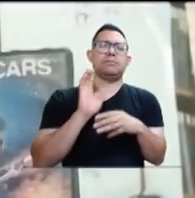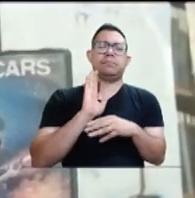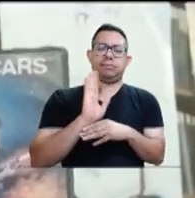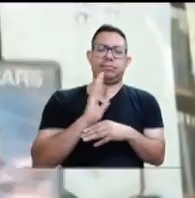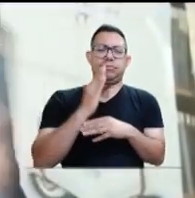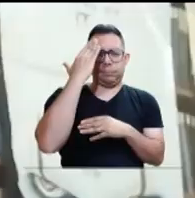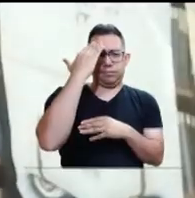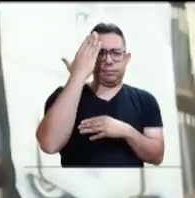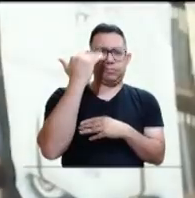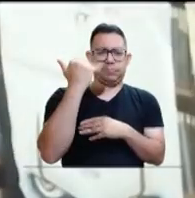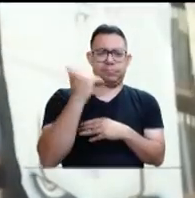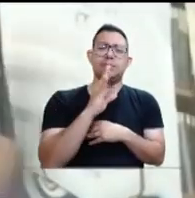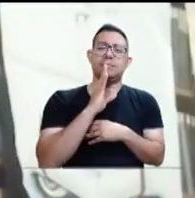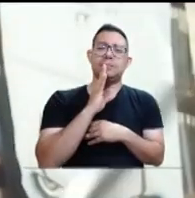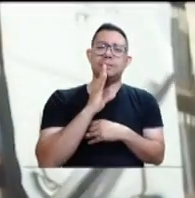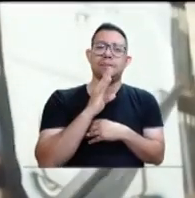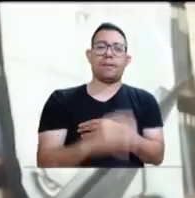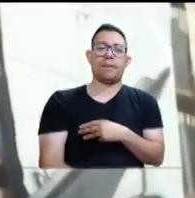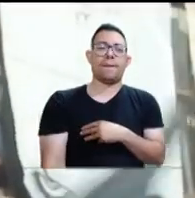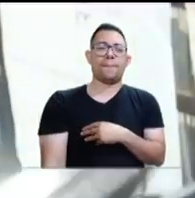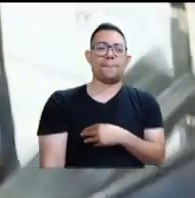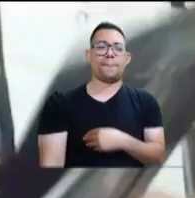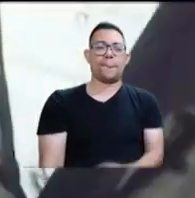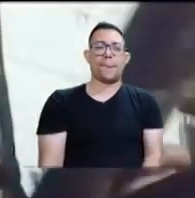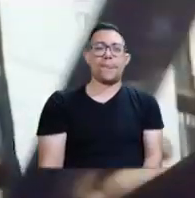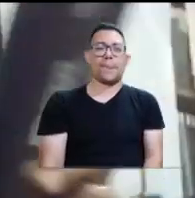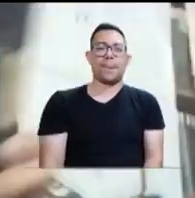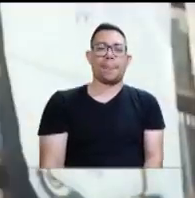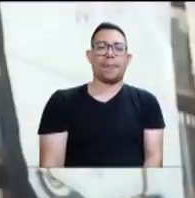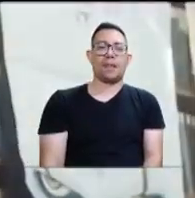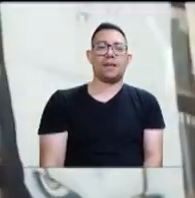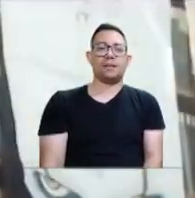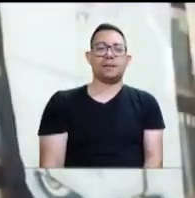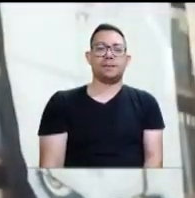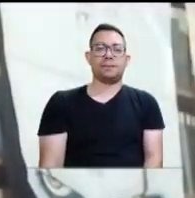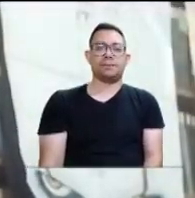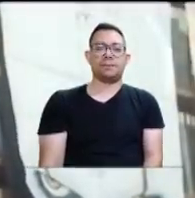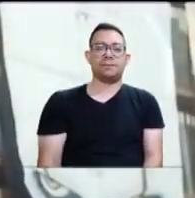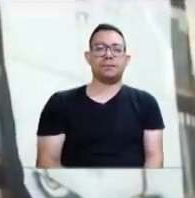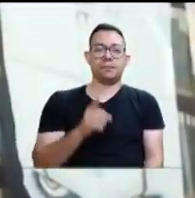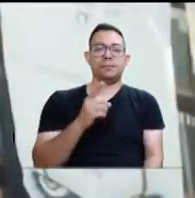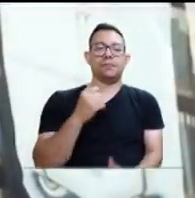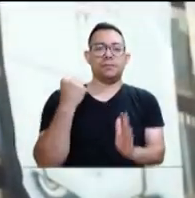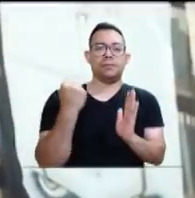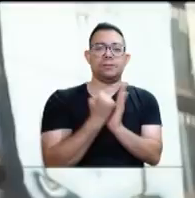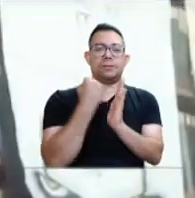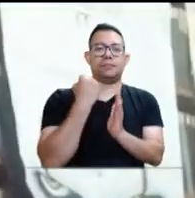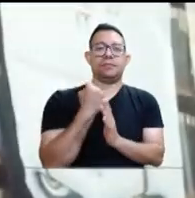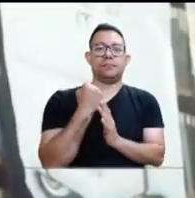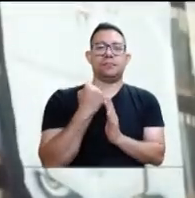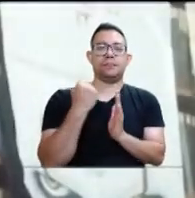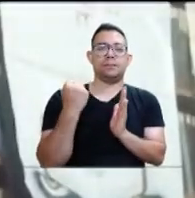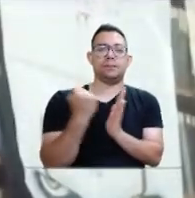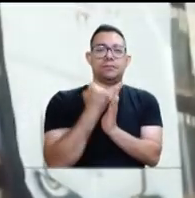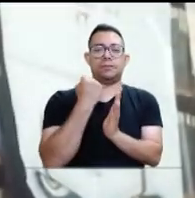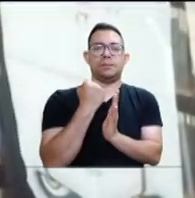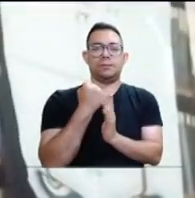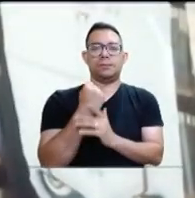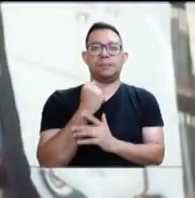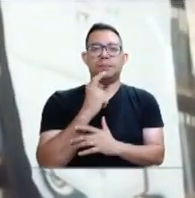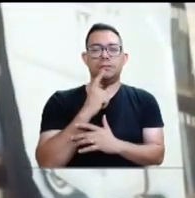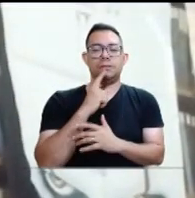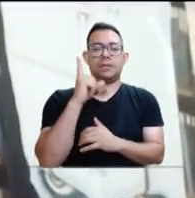Star Wars, episódio 4. E aqui nós temos, essa é uma fita